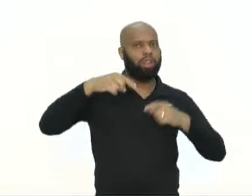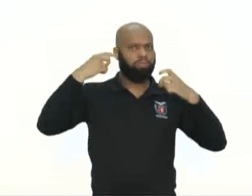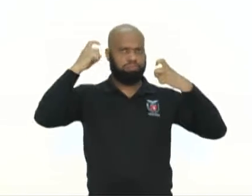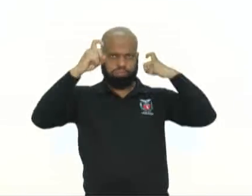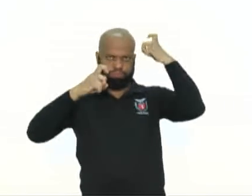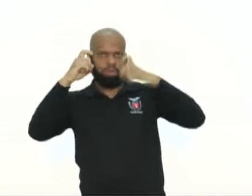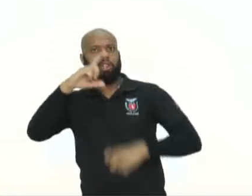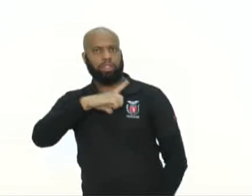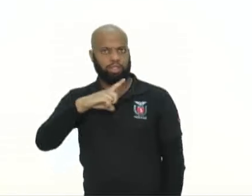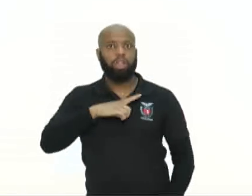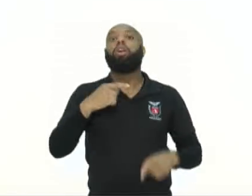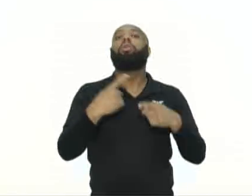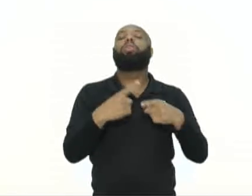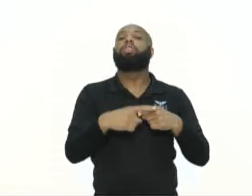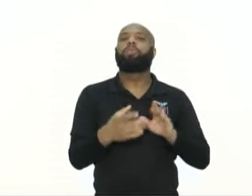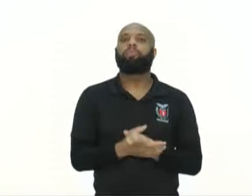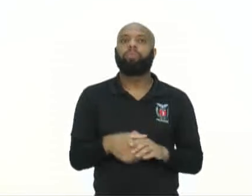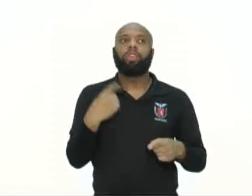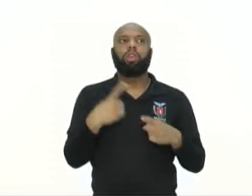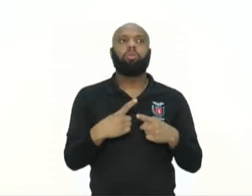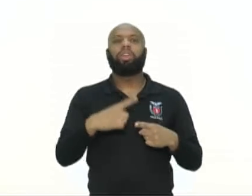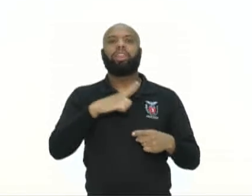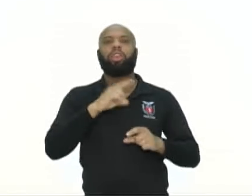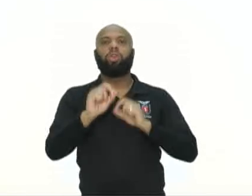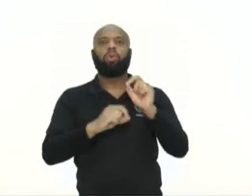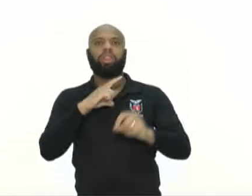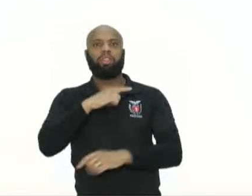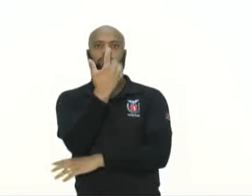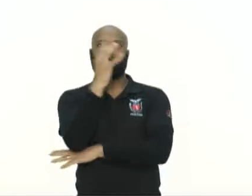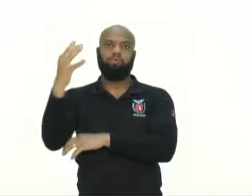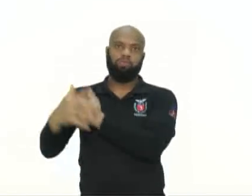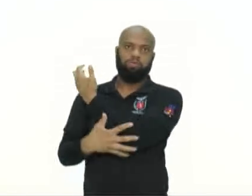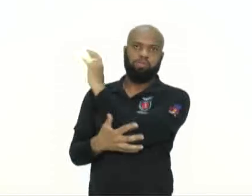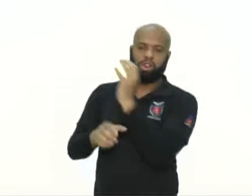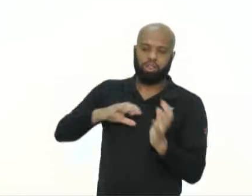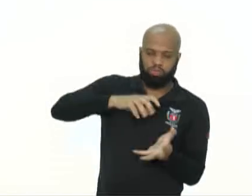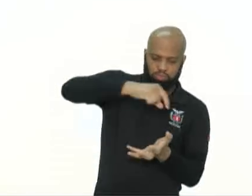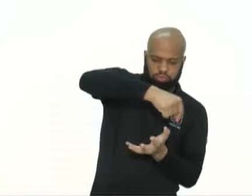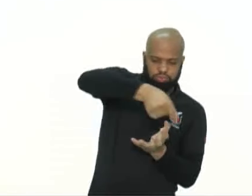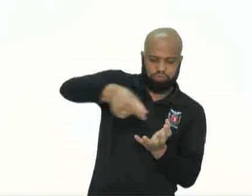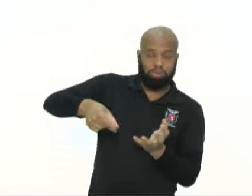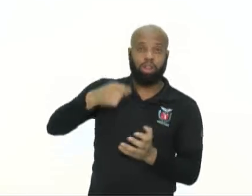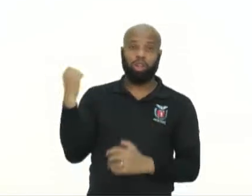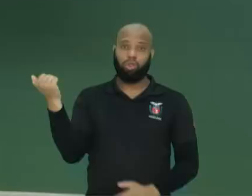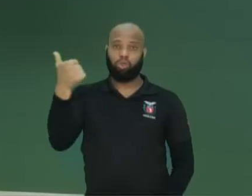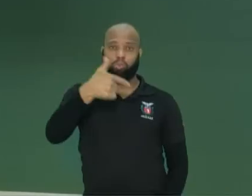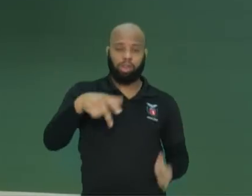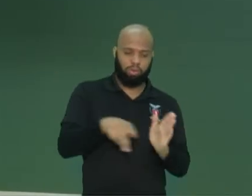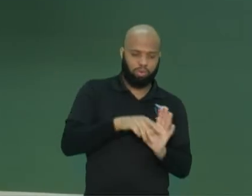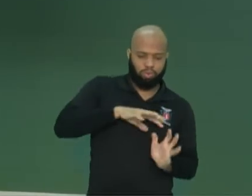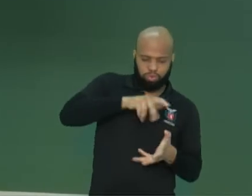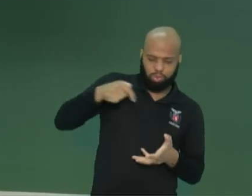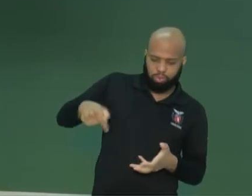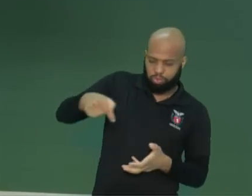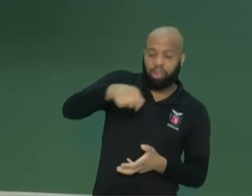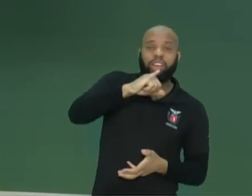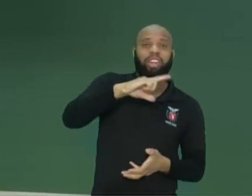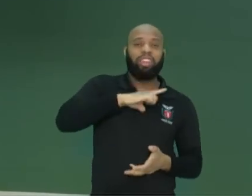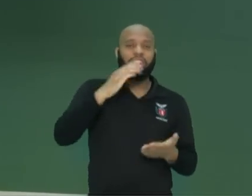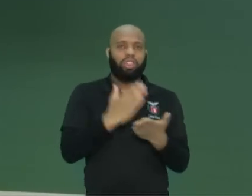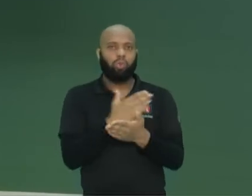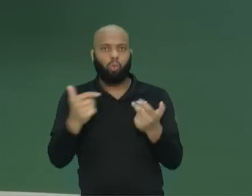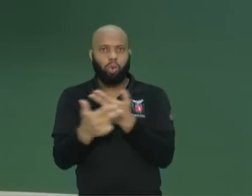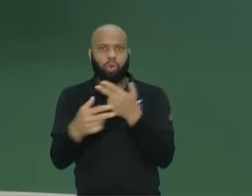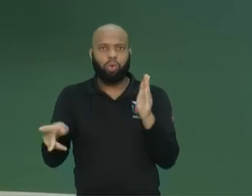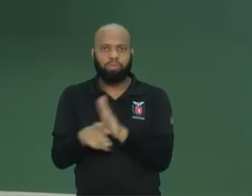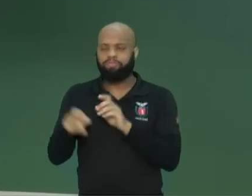preocupação ambiental. Por quê? Abriga a maior floresta equatorial do mundo, a região. E aí, se eu tenho uma atividade